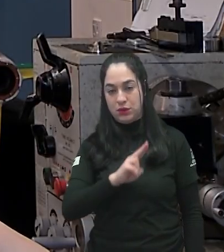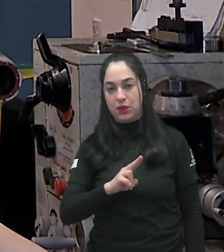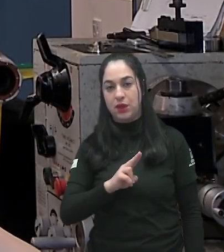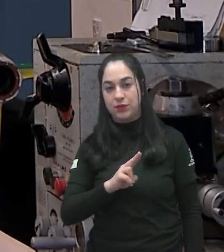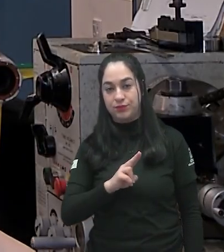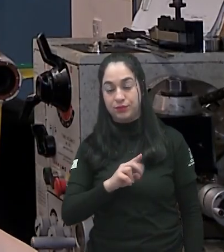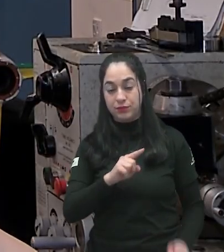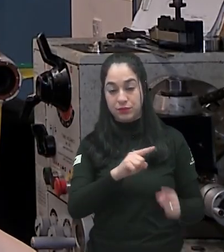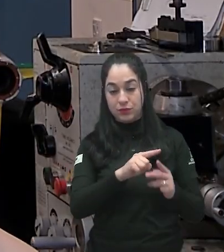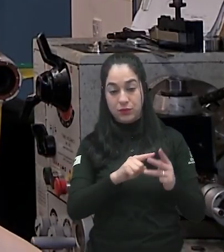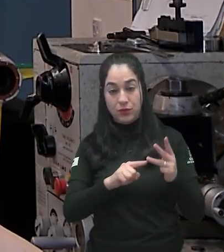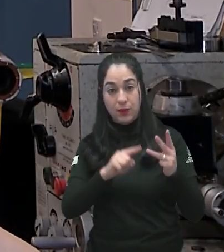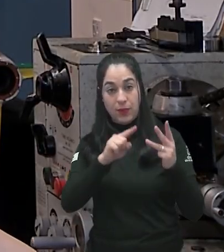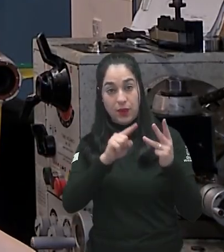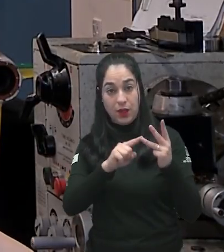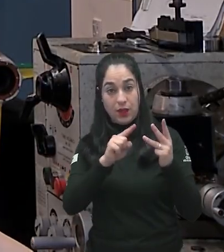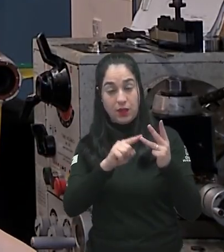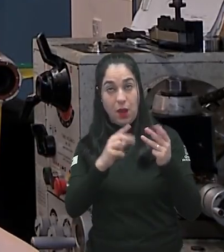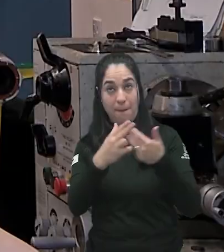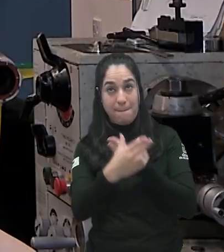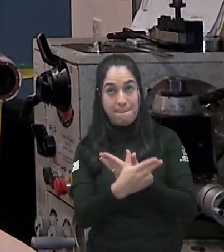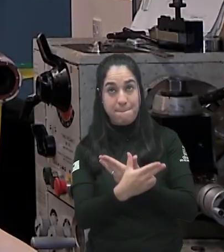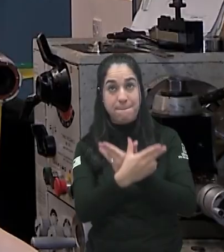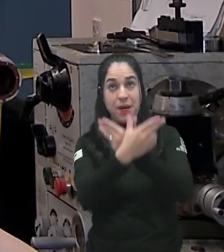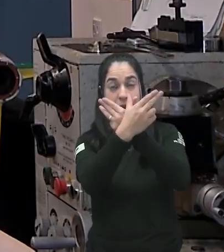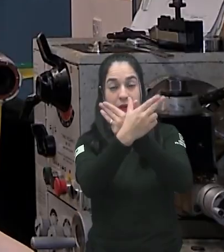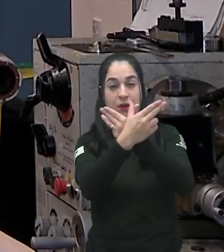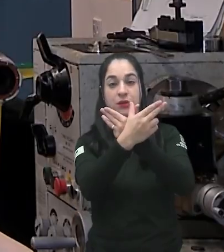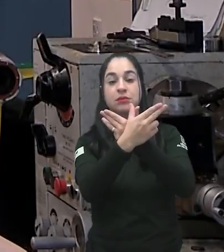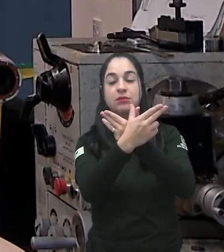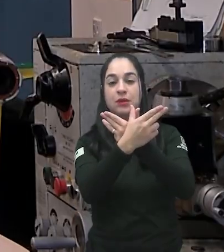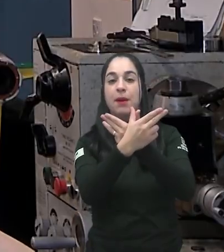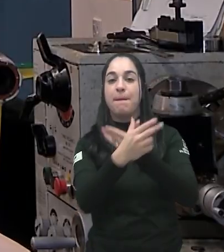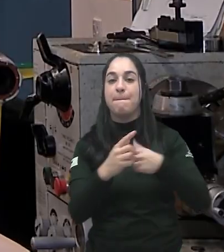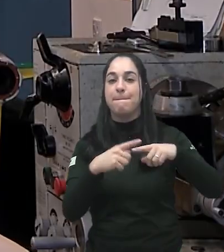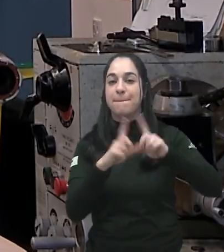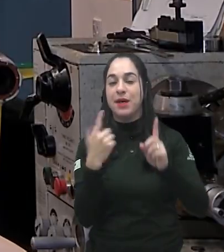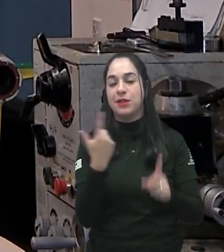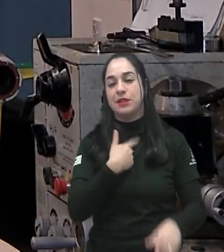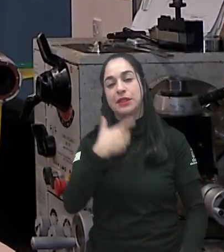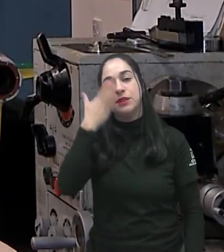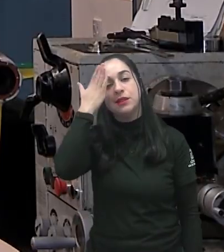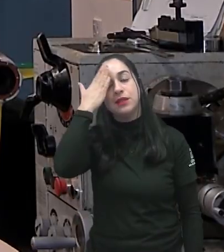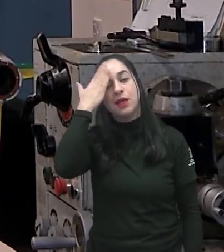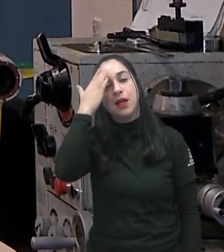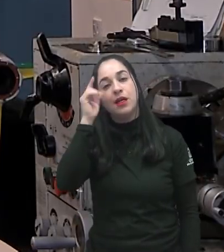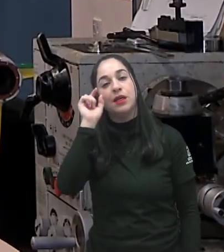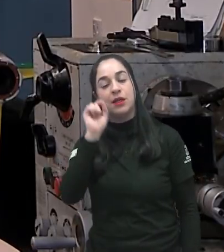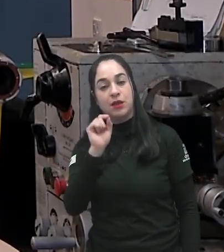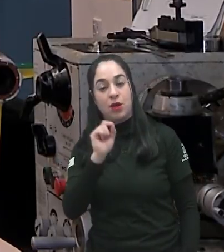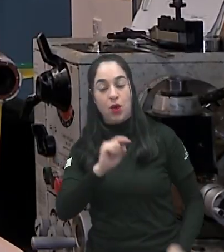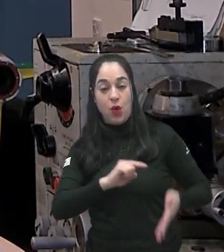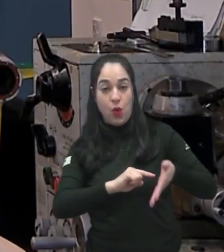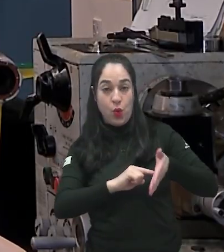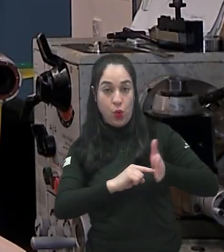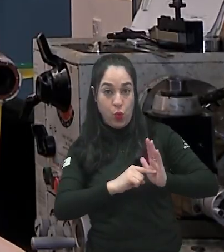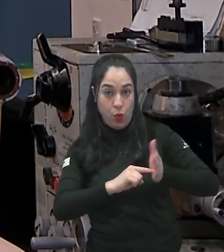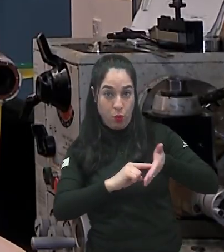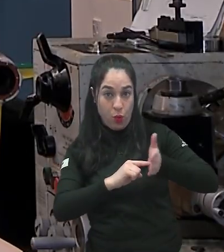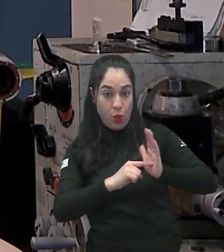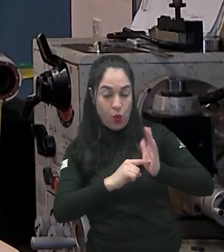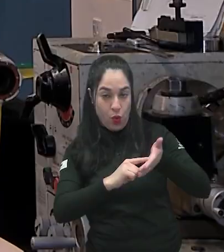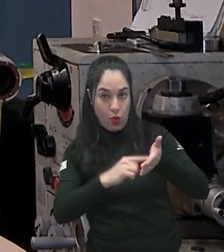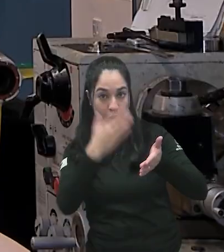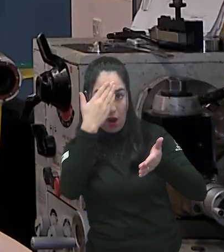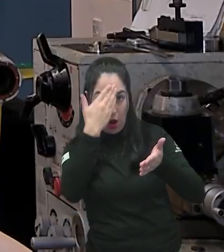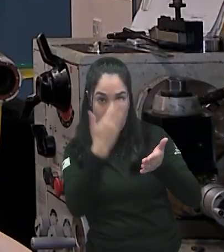microlançador brasileiro, no terceiro estágio, que é o estágio que coloca os satélites em órbita. Mas como a gente sabe que para a gente colocar um motor